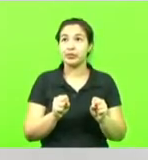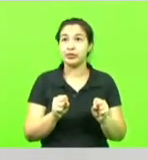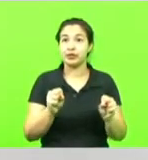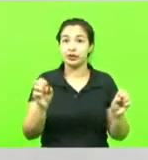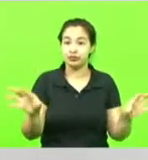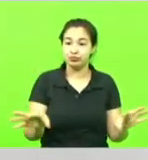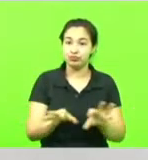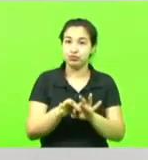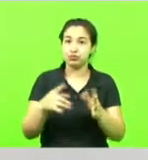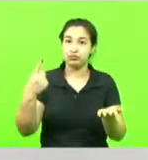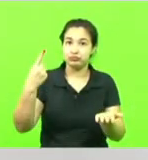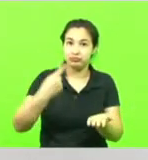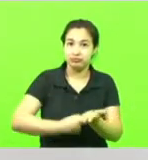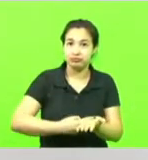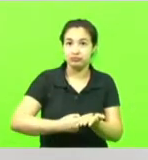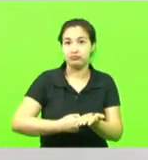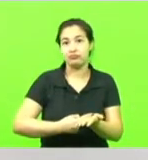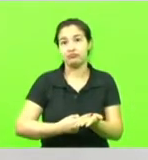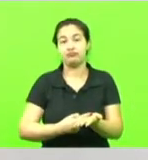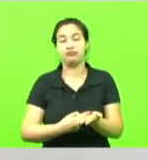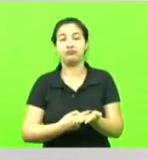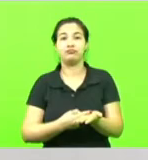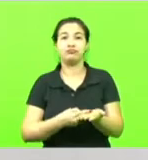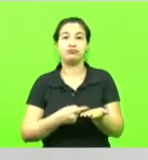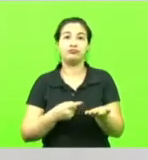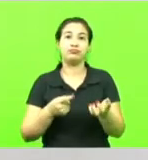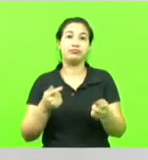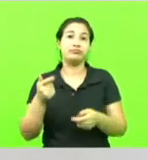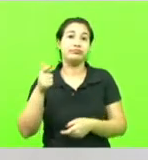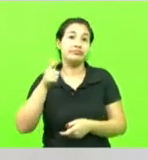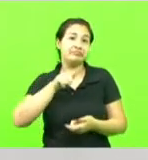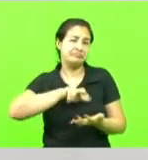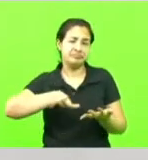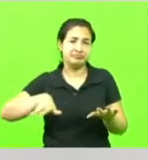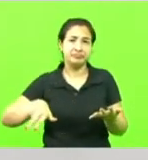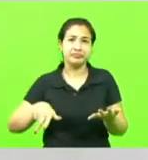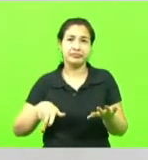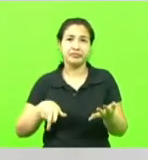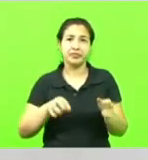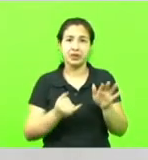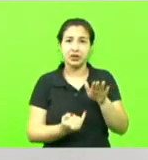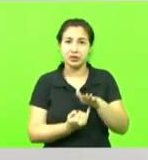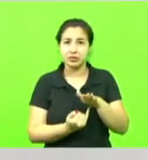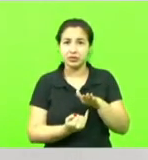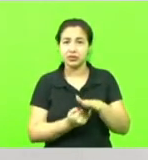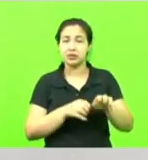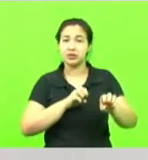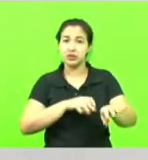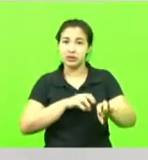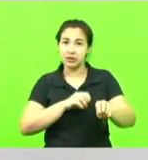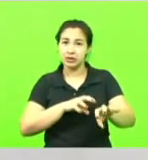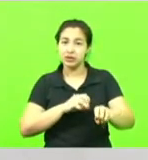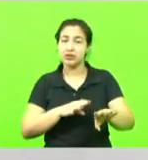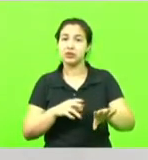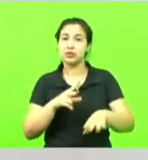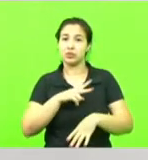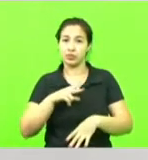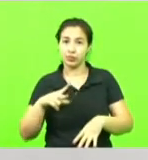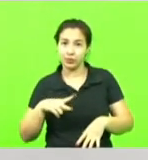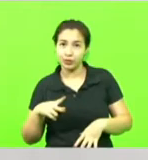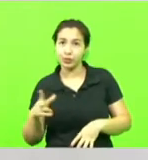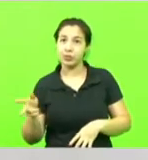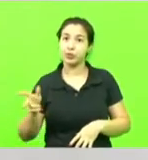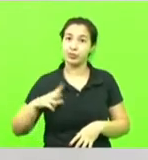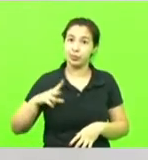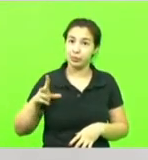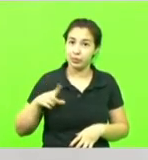parcerias, convênios e afins entre instituições de ensinos públicos e privados,